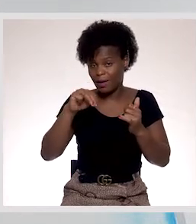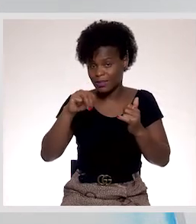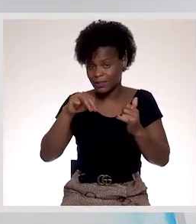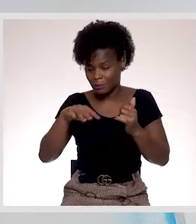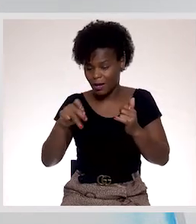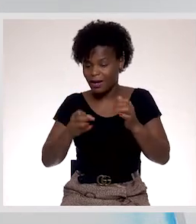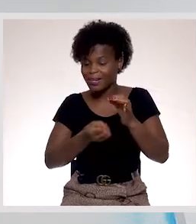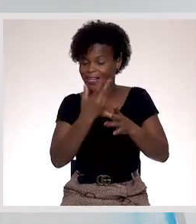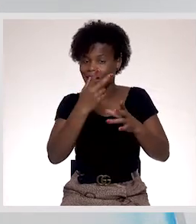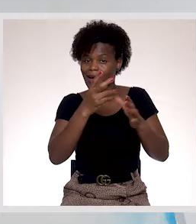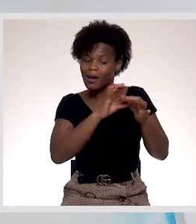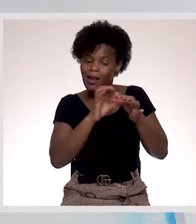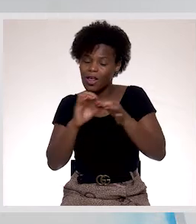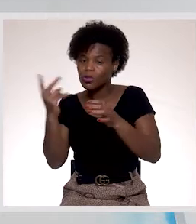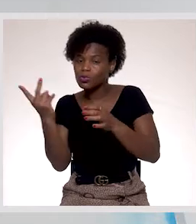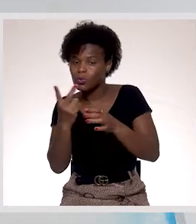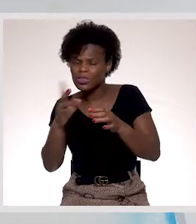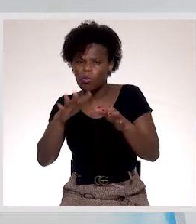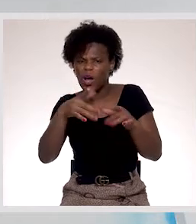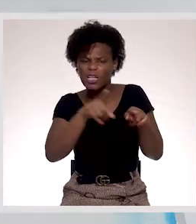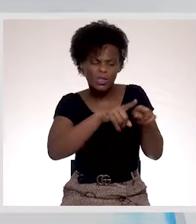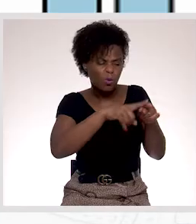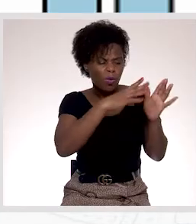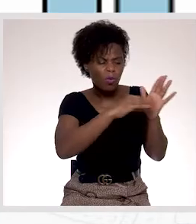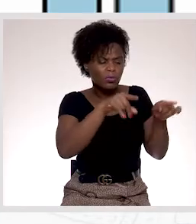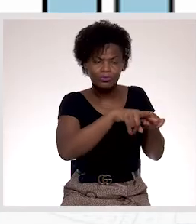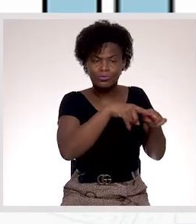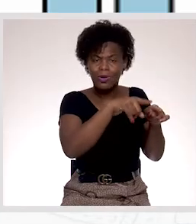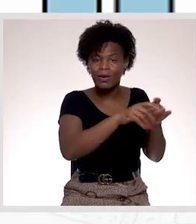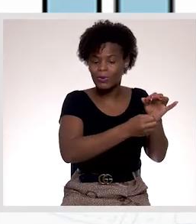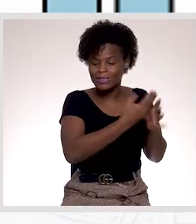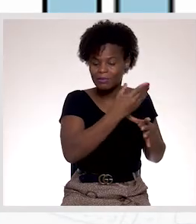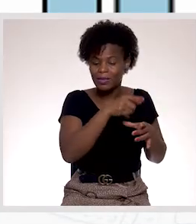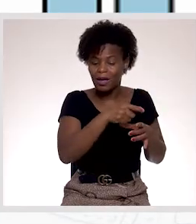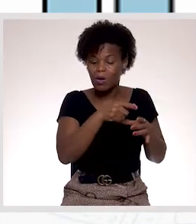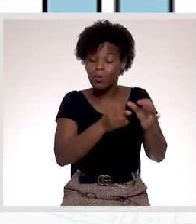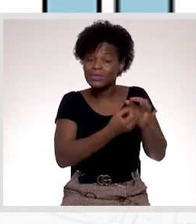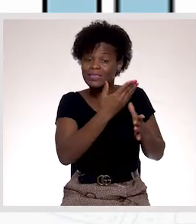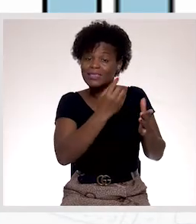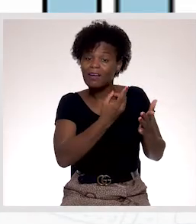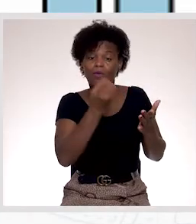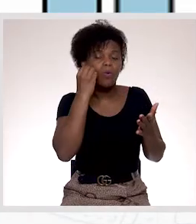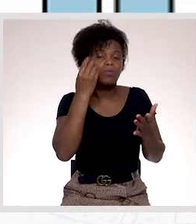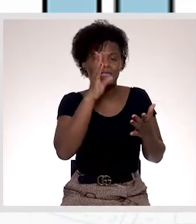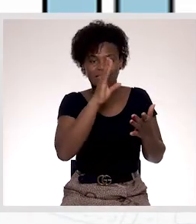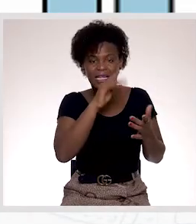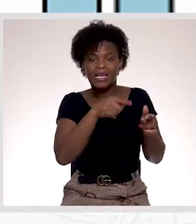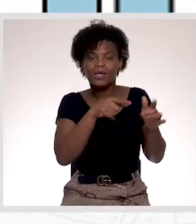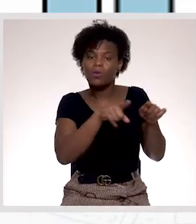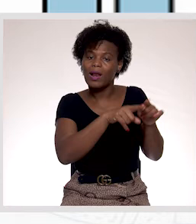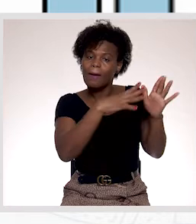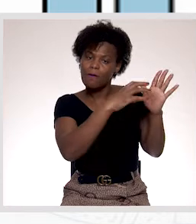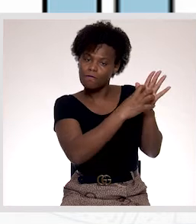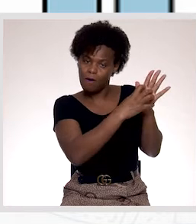cadeias semelhantes à cadeia original. Nesse caso aqui, a cadeia original serve apenas como se fosse